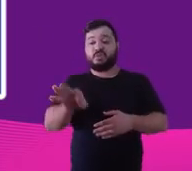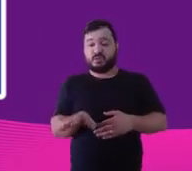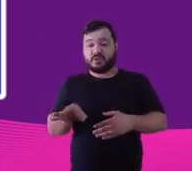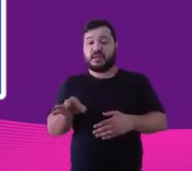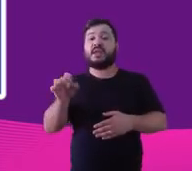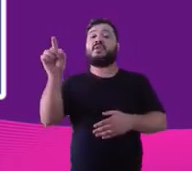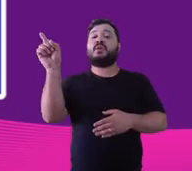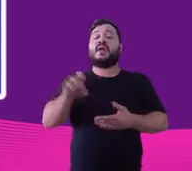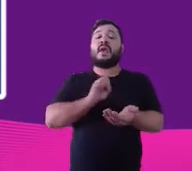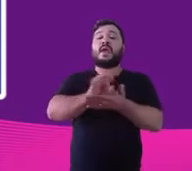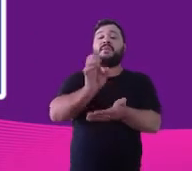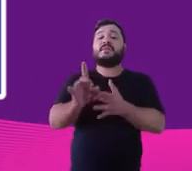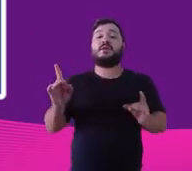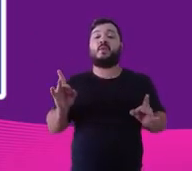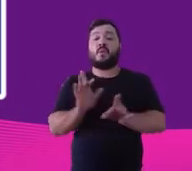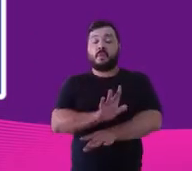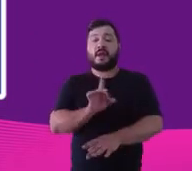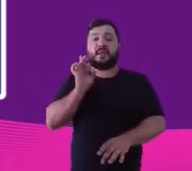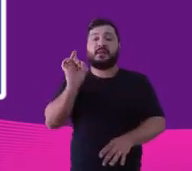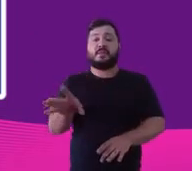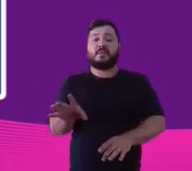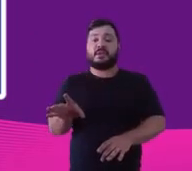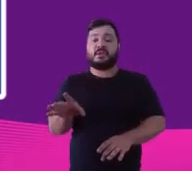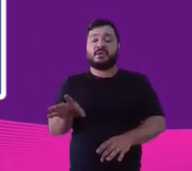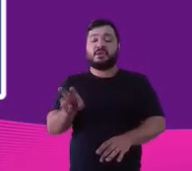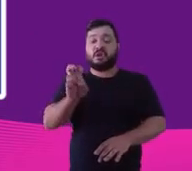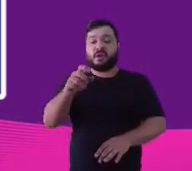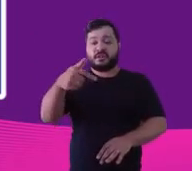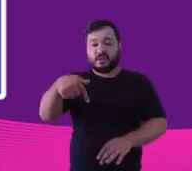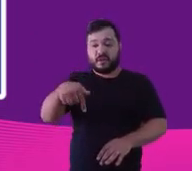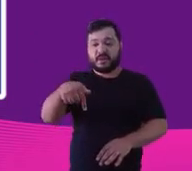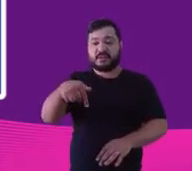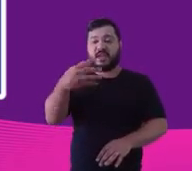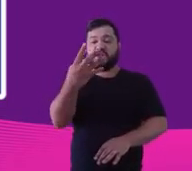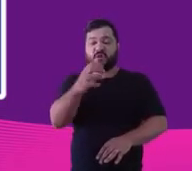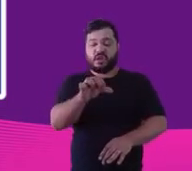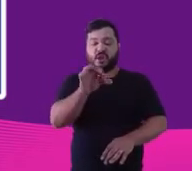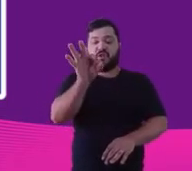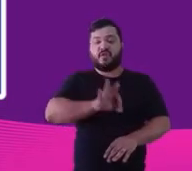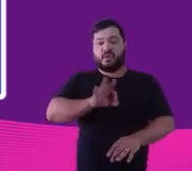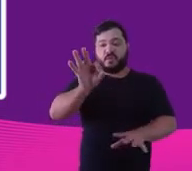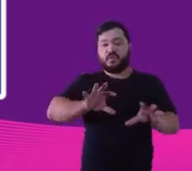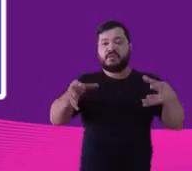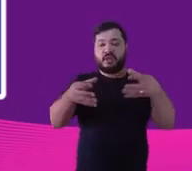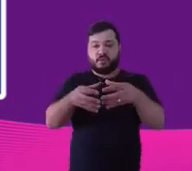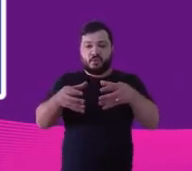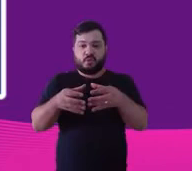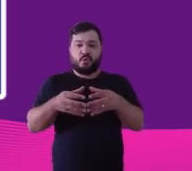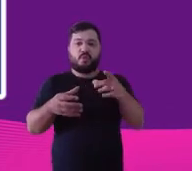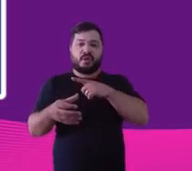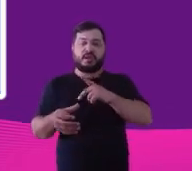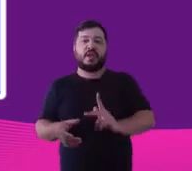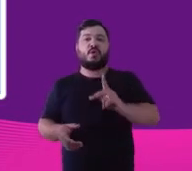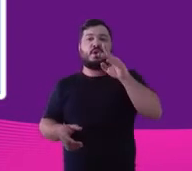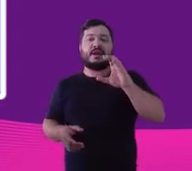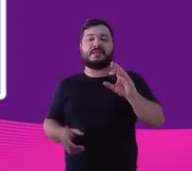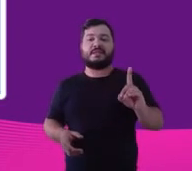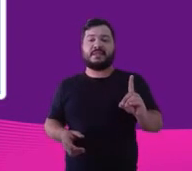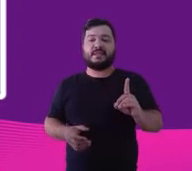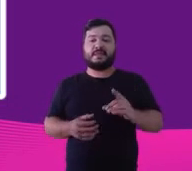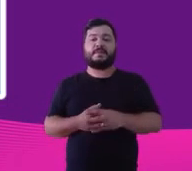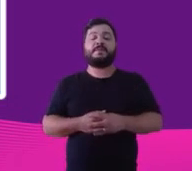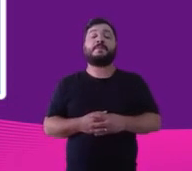é definição completa e apenas 5749 por cento para o grupo que fez o café né